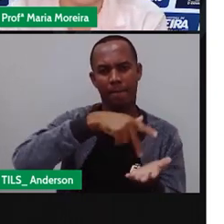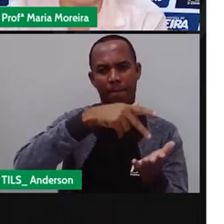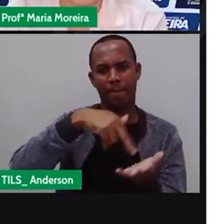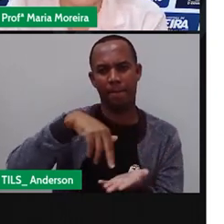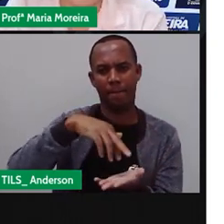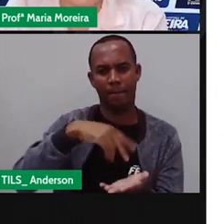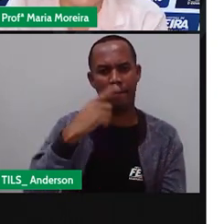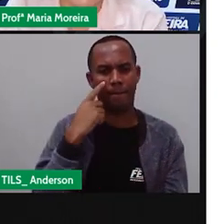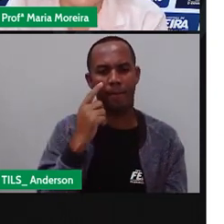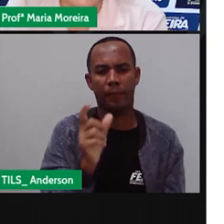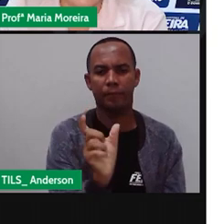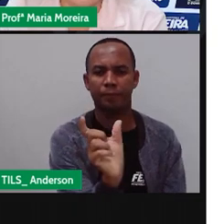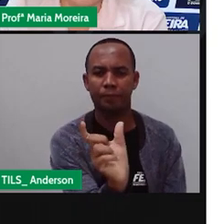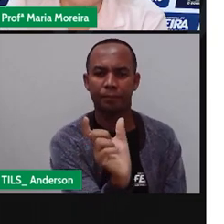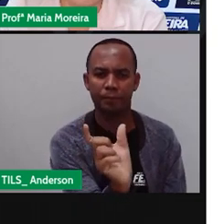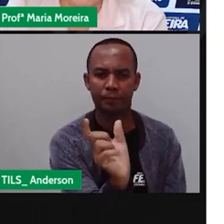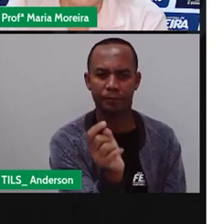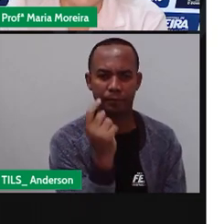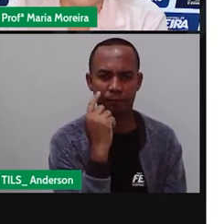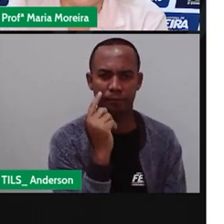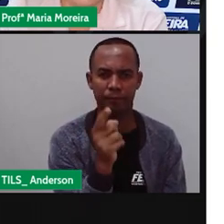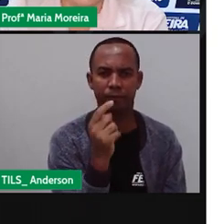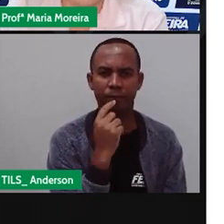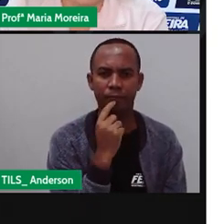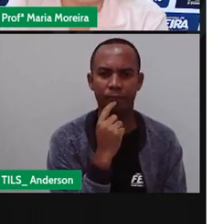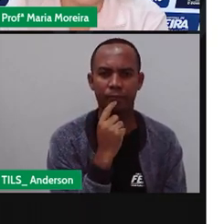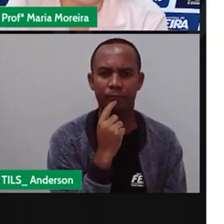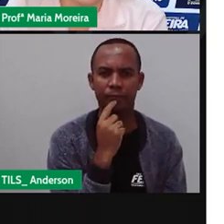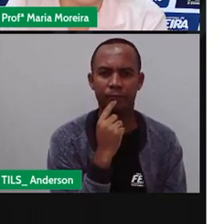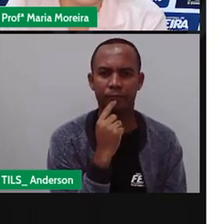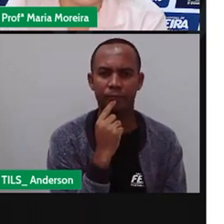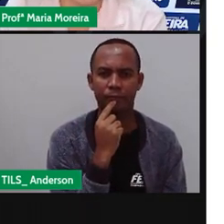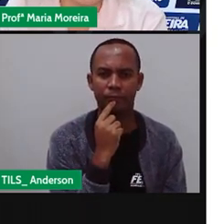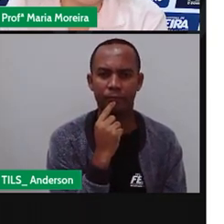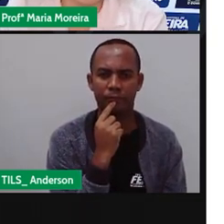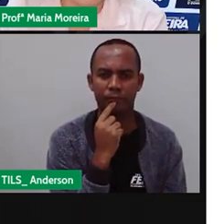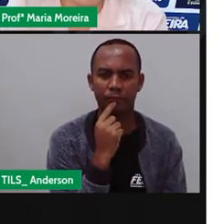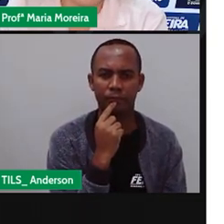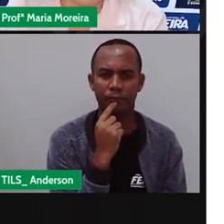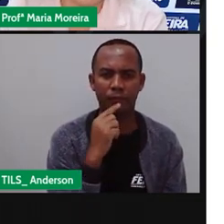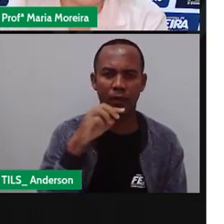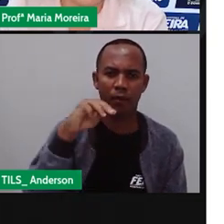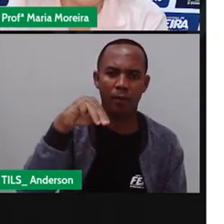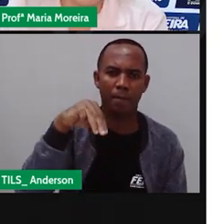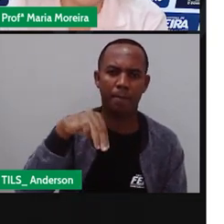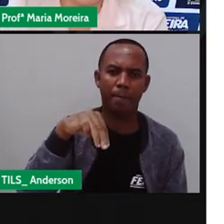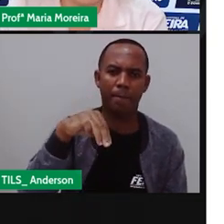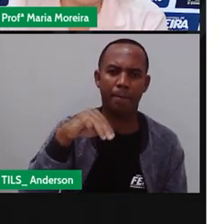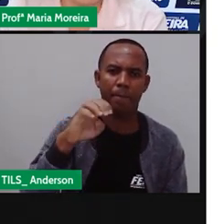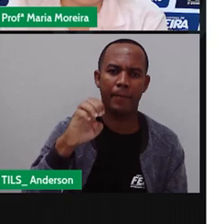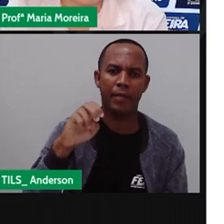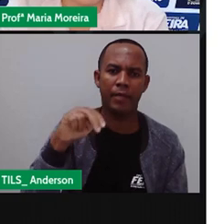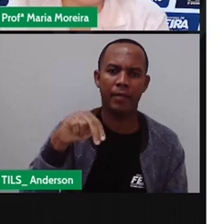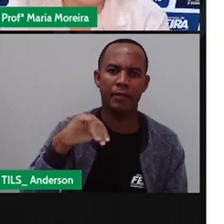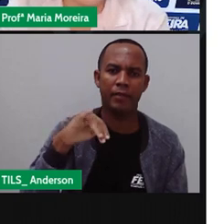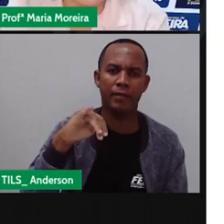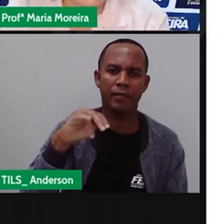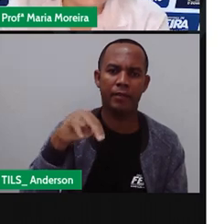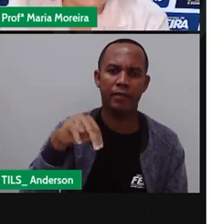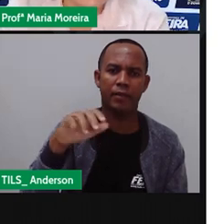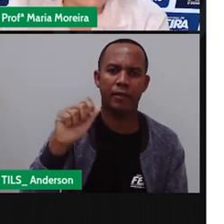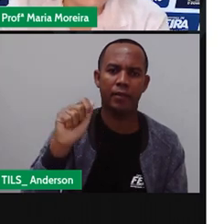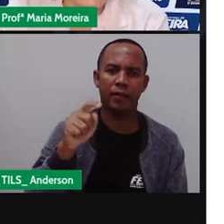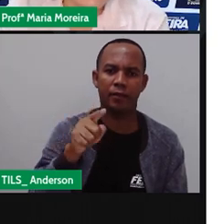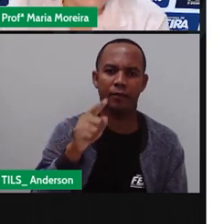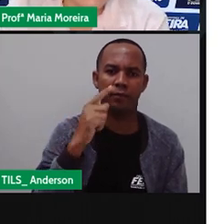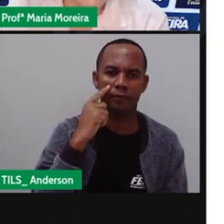poema, olha. Menina, pequenina, bailarina, todos terminam em quê? Ó.